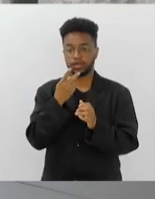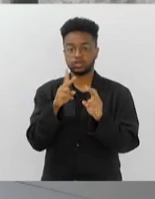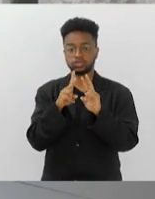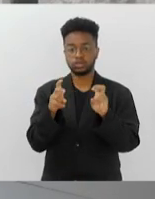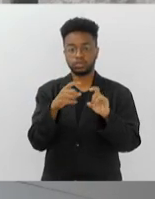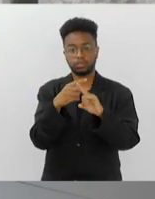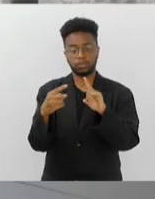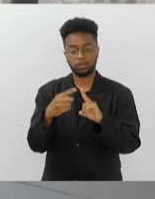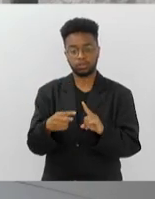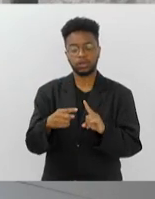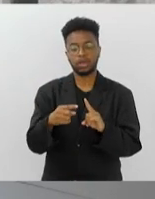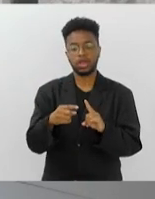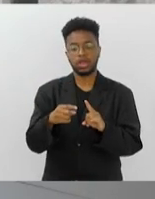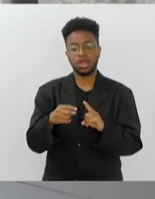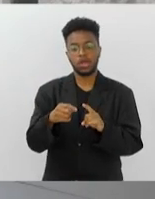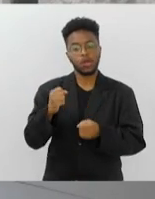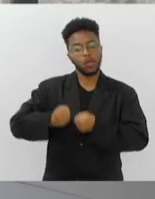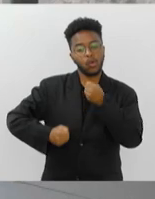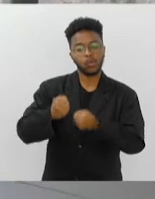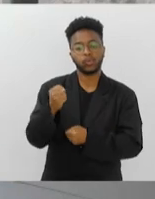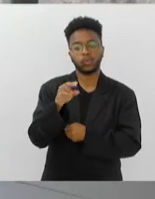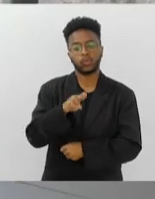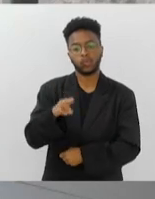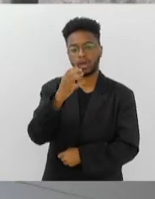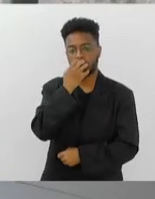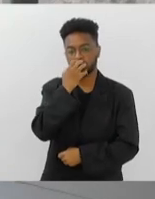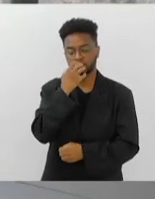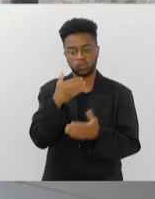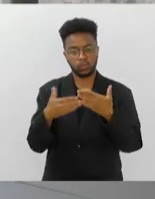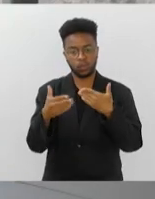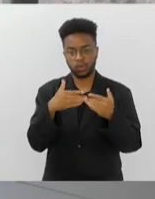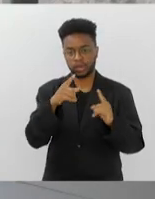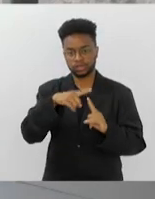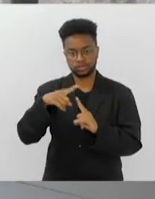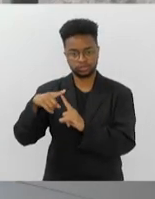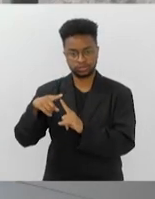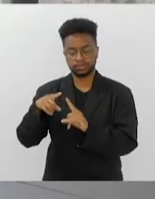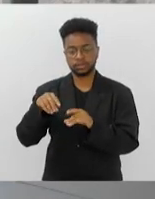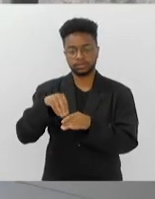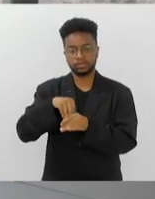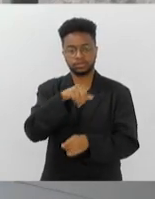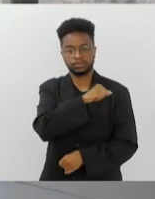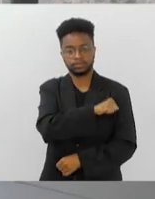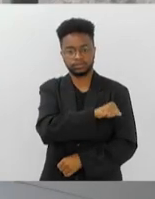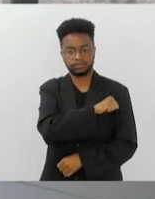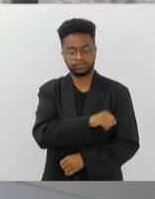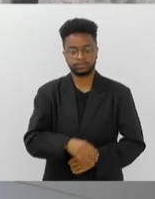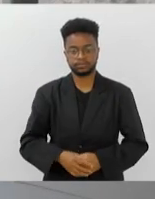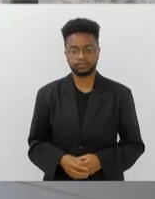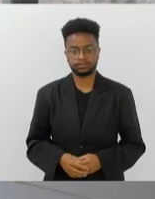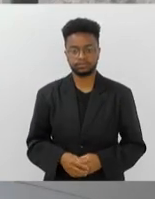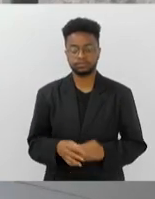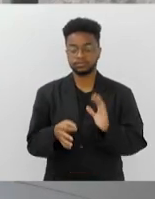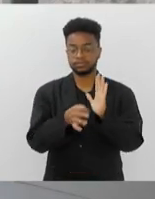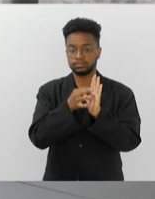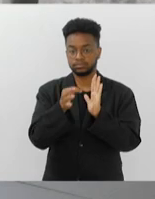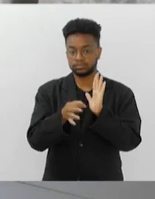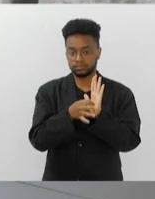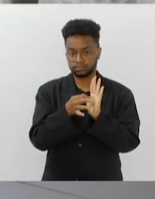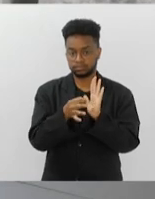cães com ou sem raça definida, de qualquer linhagem, variante ou categoria, em todo o estado do Rio de Janeiro. O